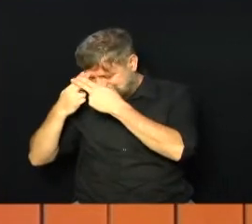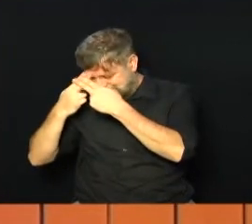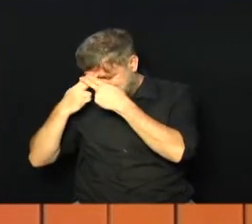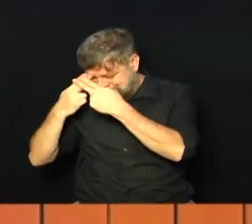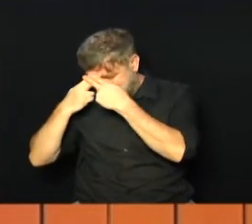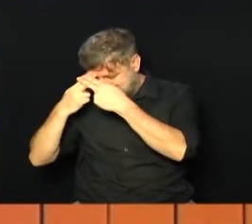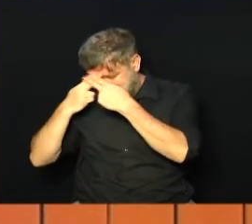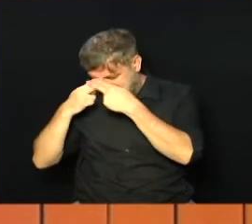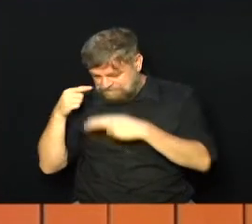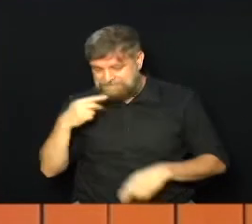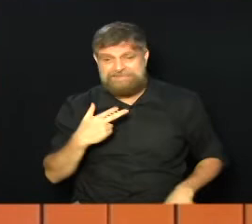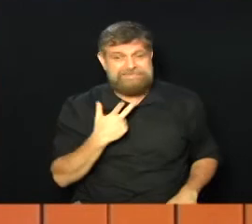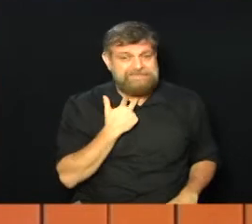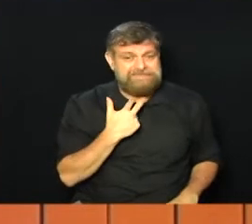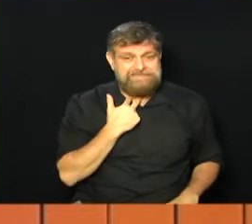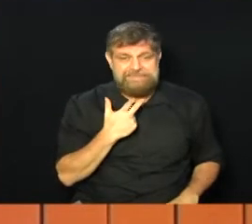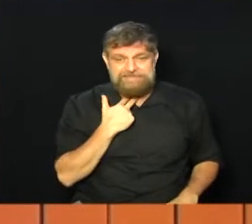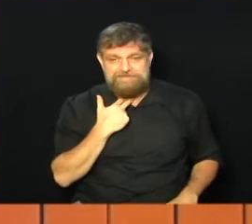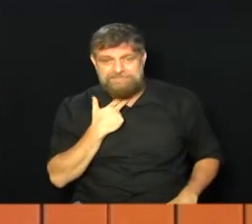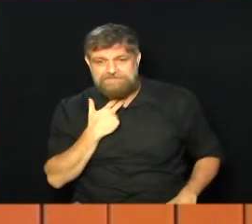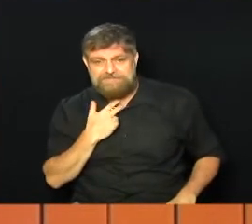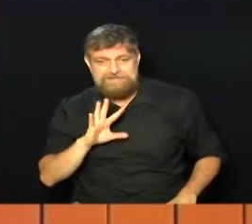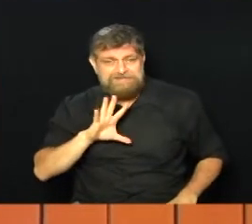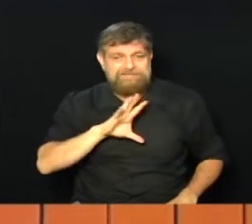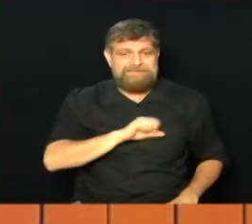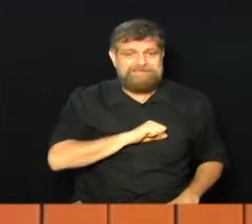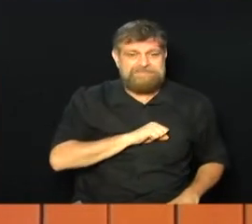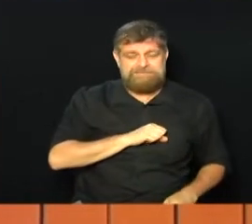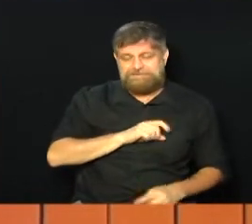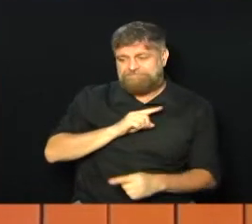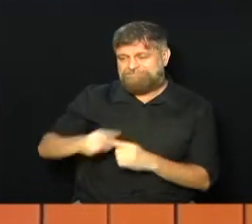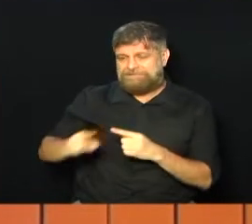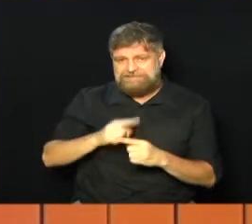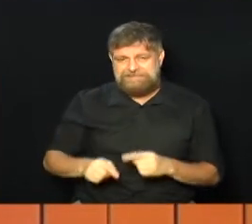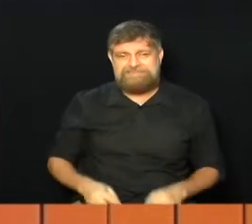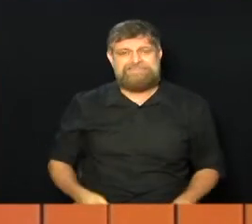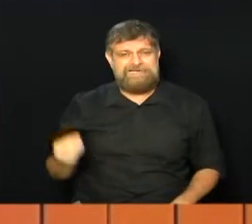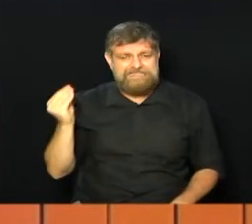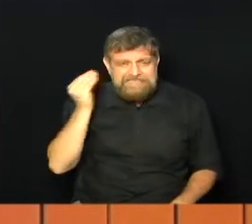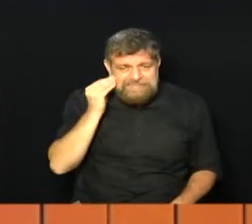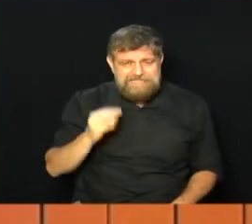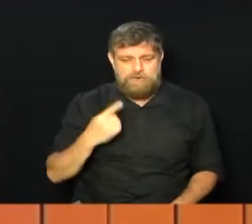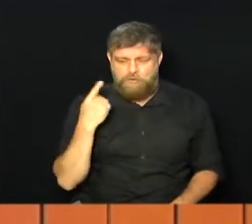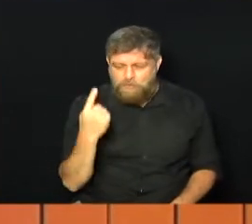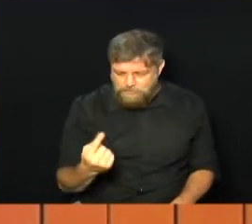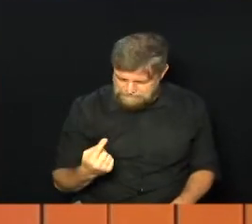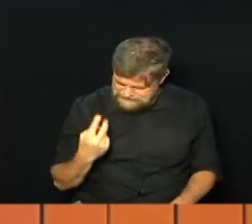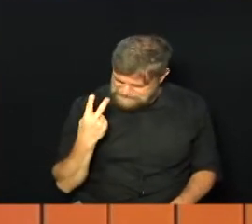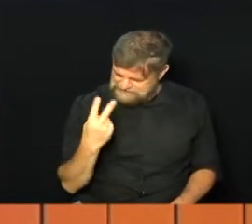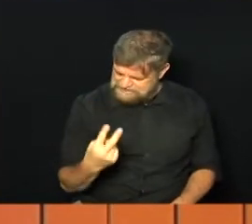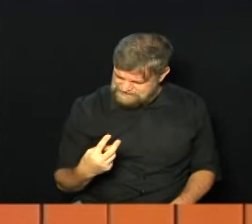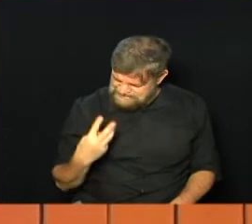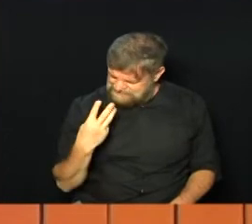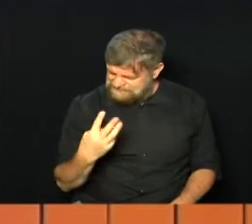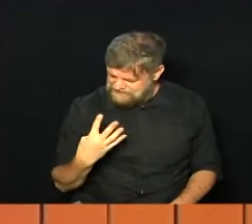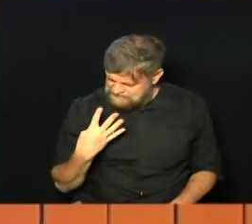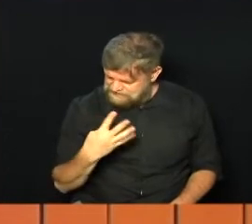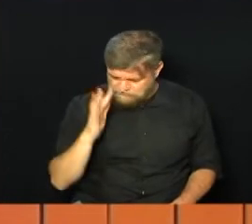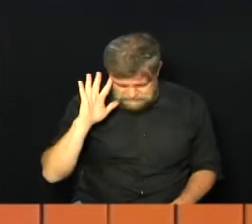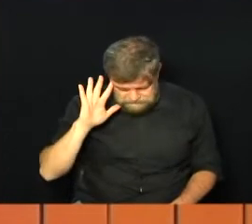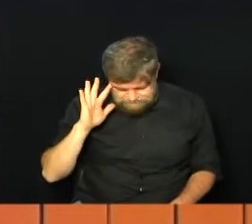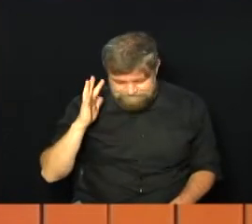não poder fazer aquilo que você ama, tentando uma, duas, três, sair na quarta vez, tomar essa